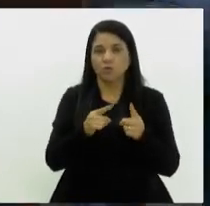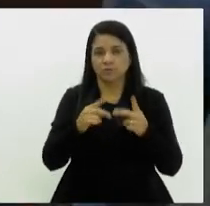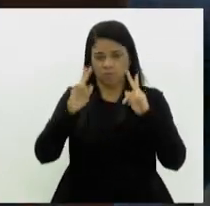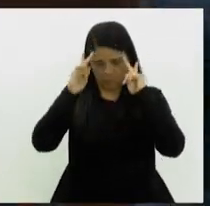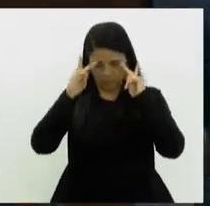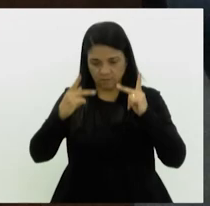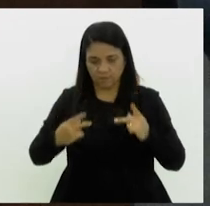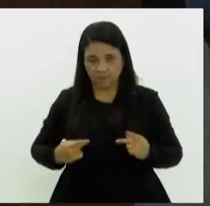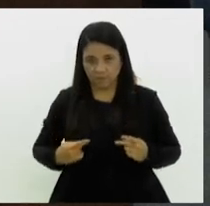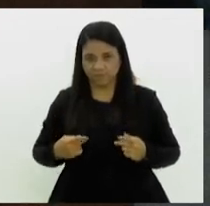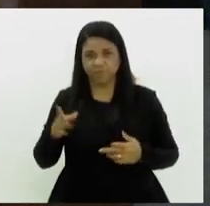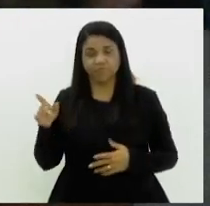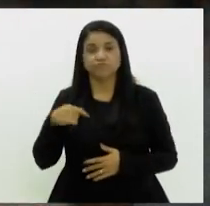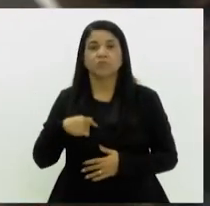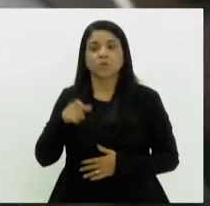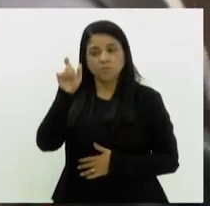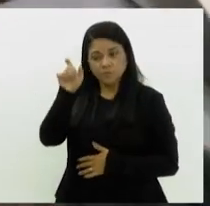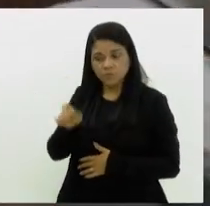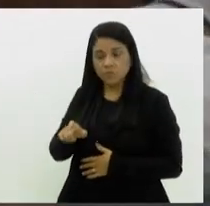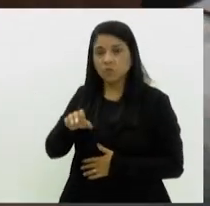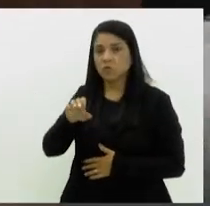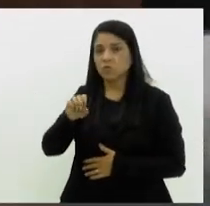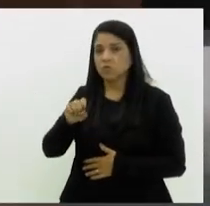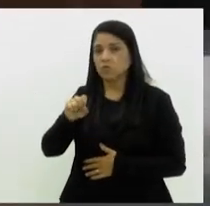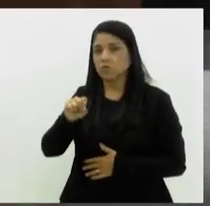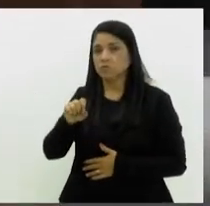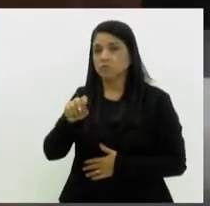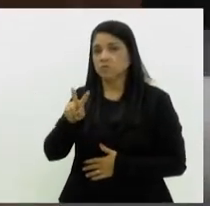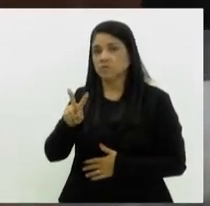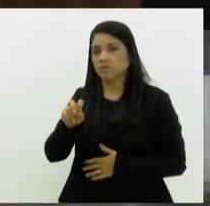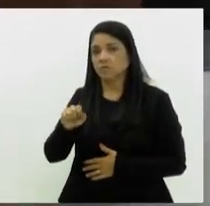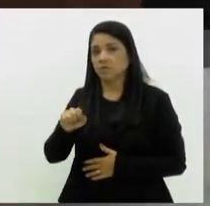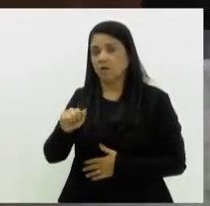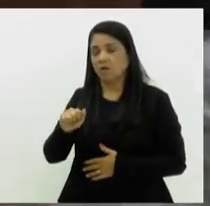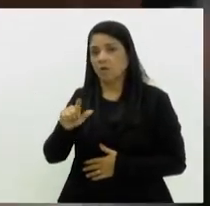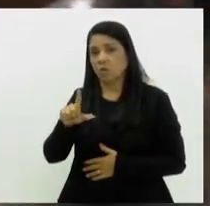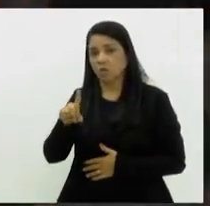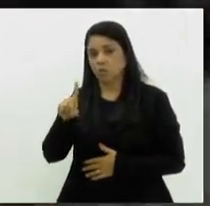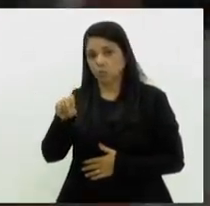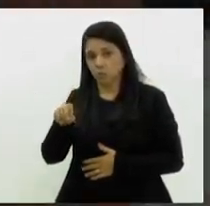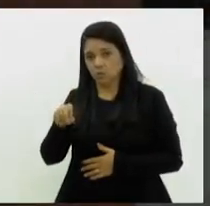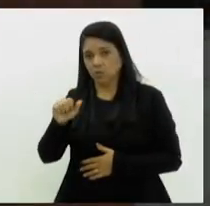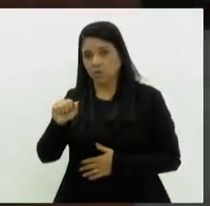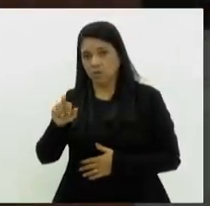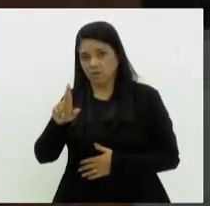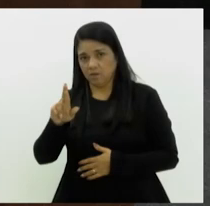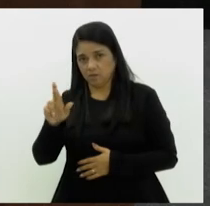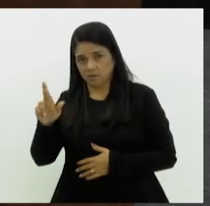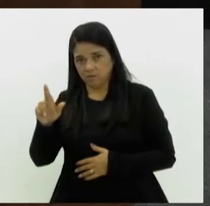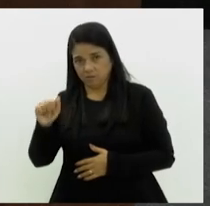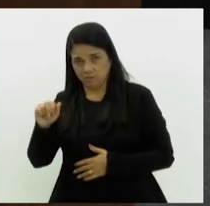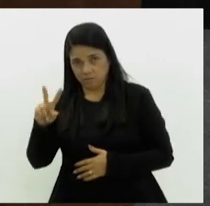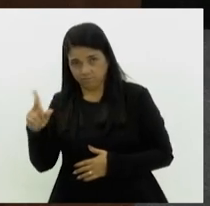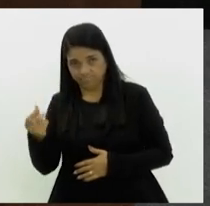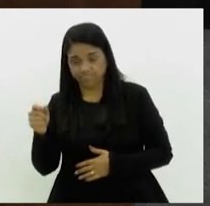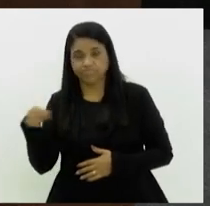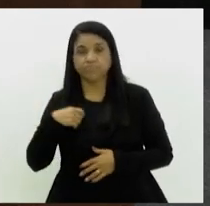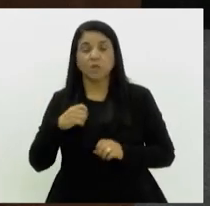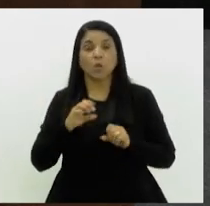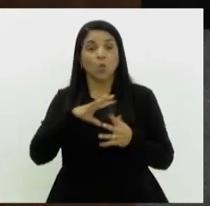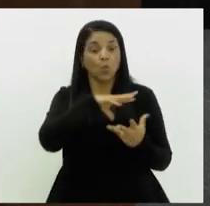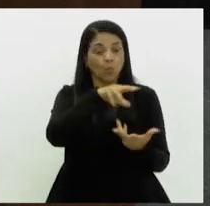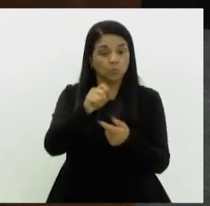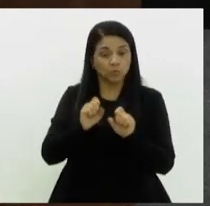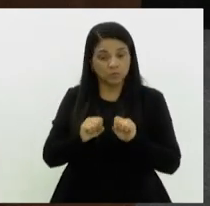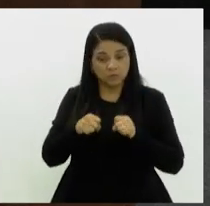Desde Oswaldo Aranha, que o mundo passou a defender dois